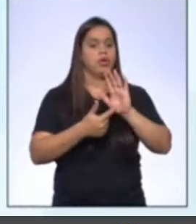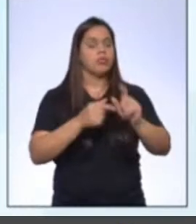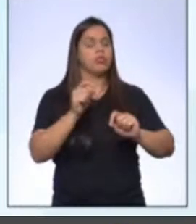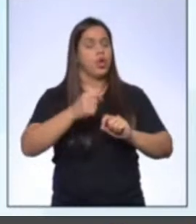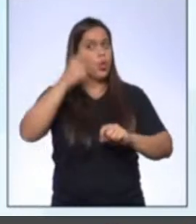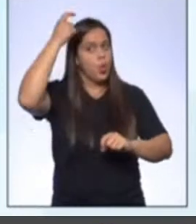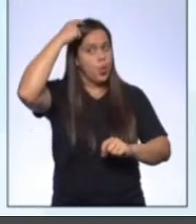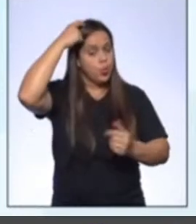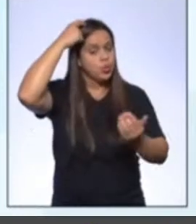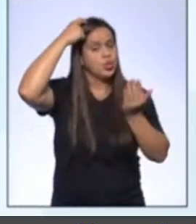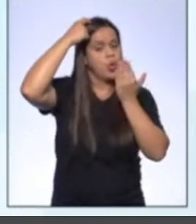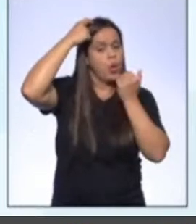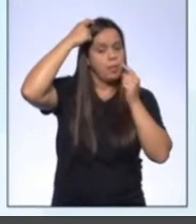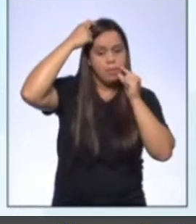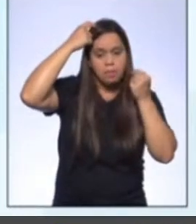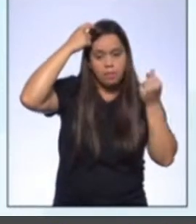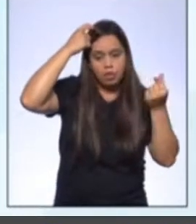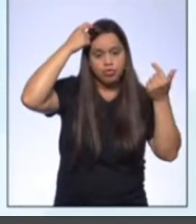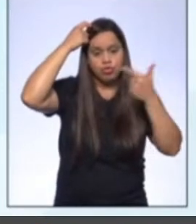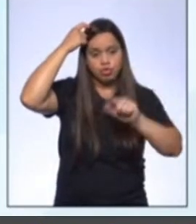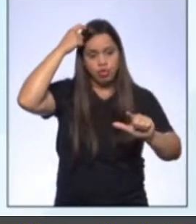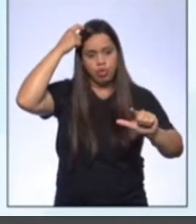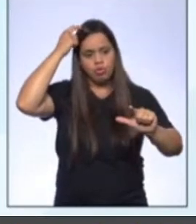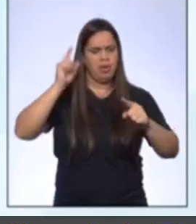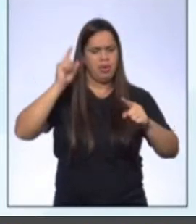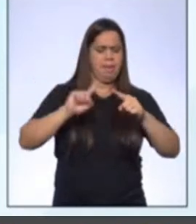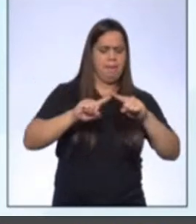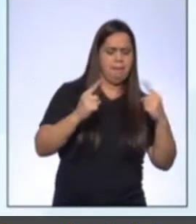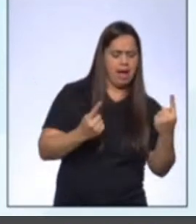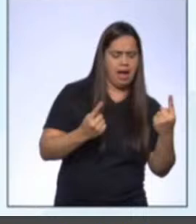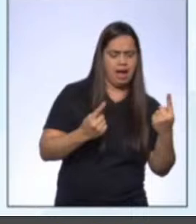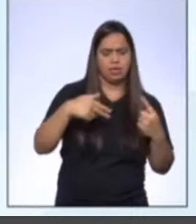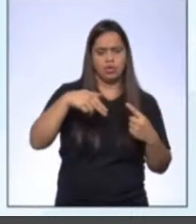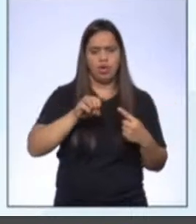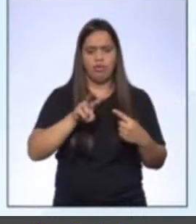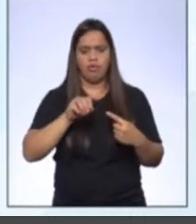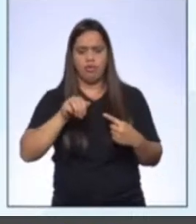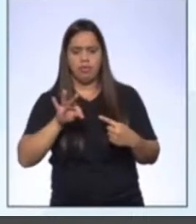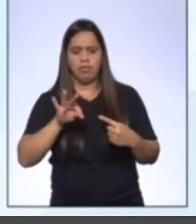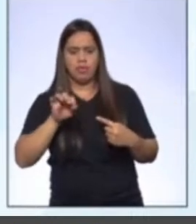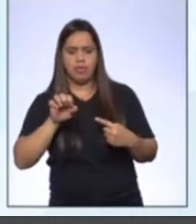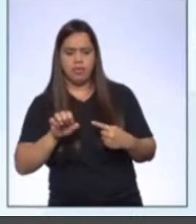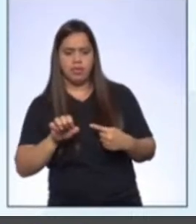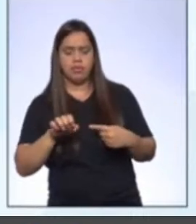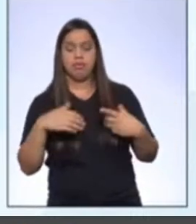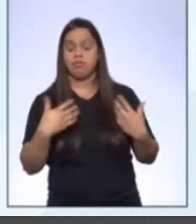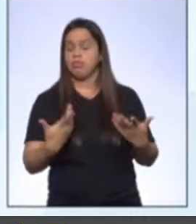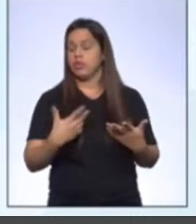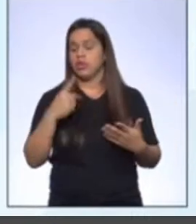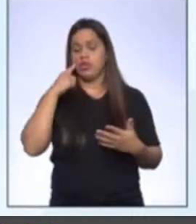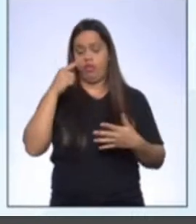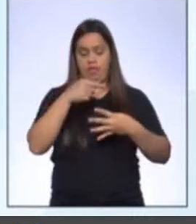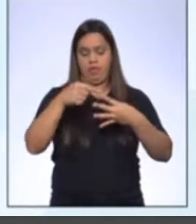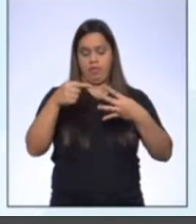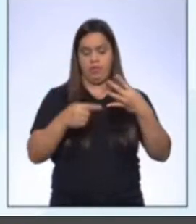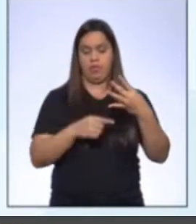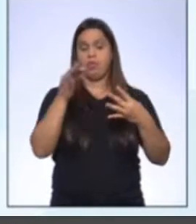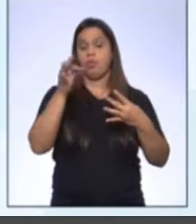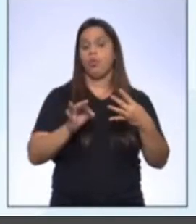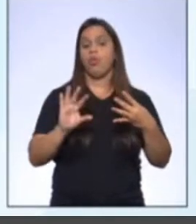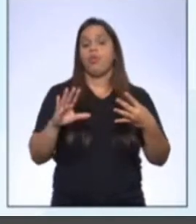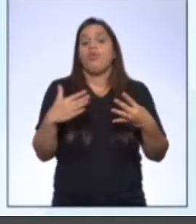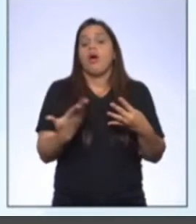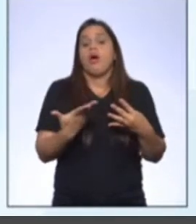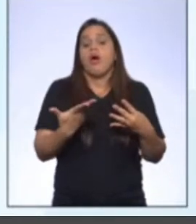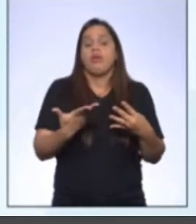Ele fala, nossa, será que é mais ou será que é novamente? Quando a gente olhar lá na alternativa correta, a gente vai perceber que